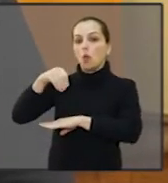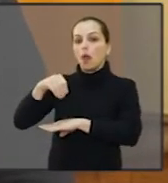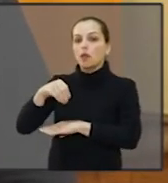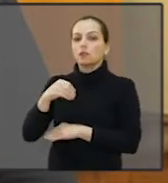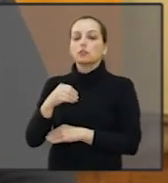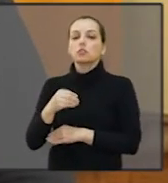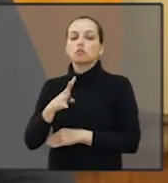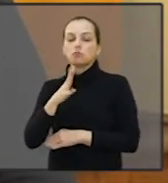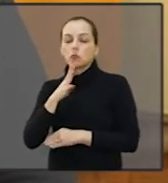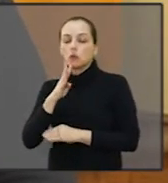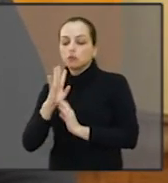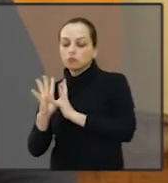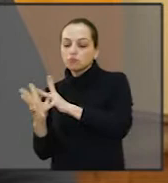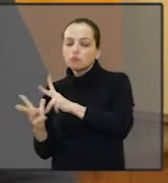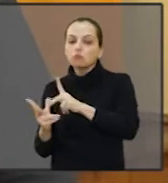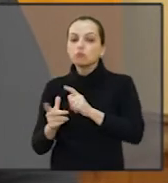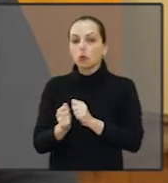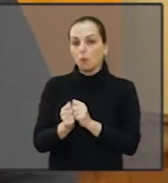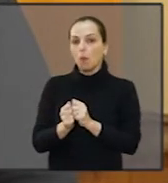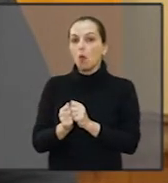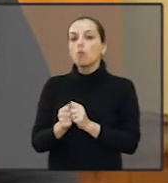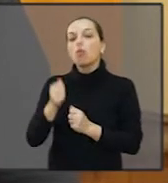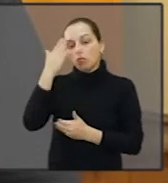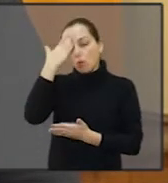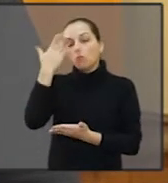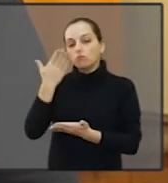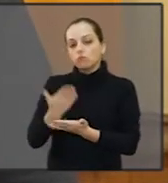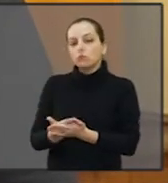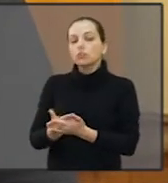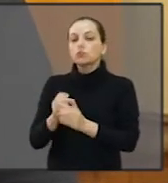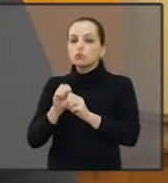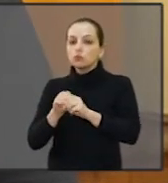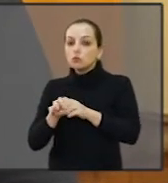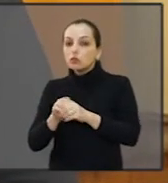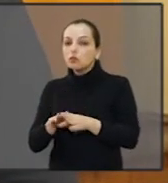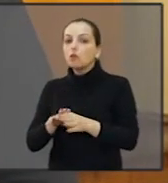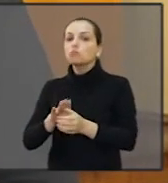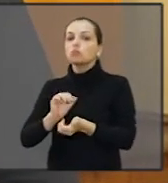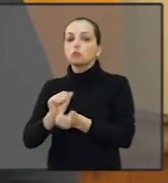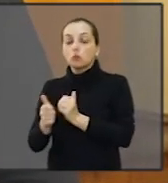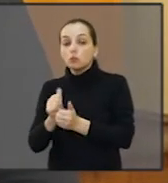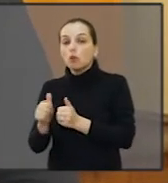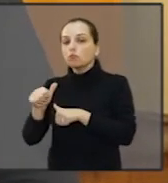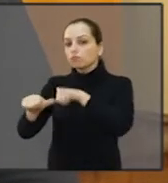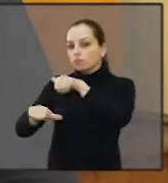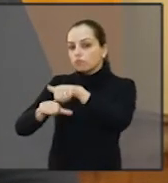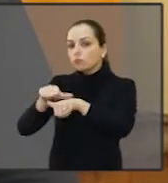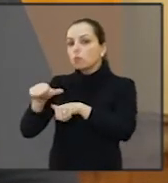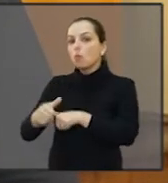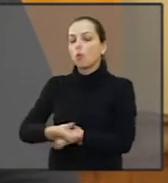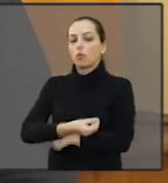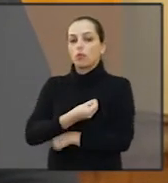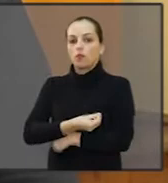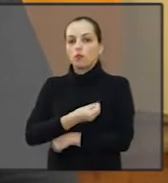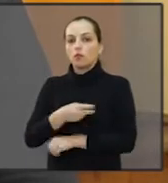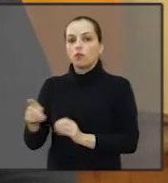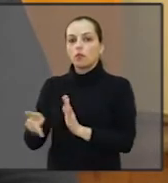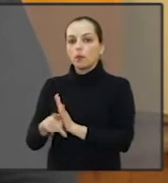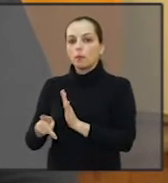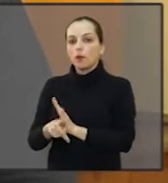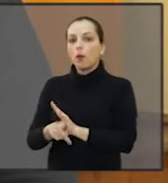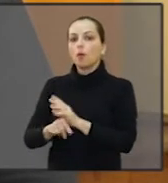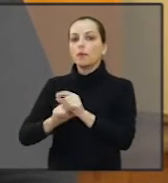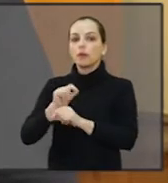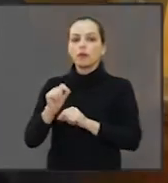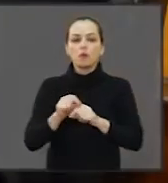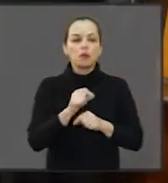todo através do esporte. Então eu acredito muito no esporte como educação, como meio de transformar vidas, né? E aquela hoje